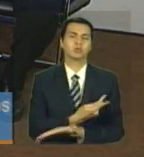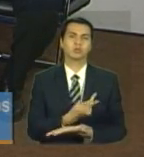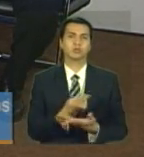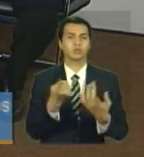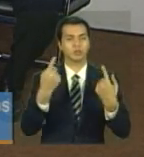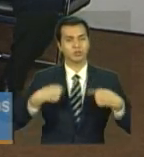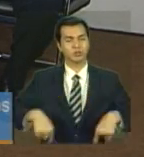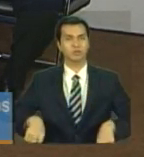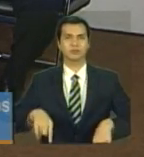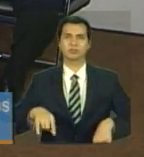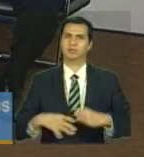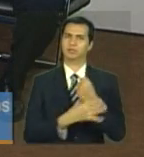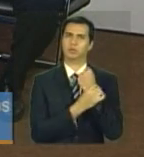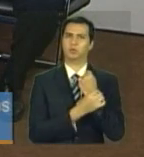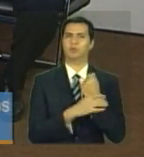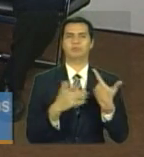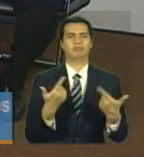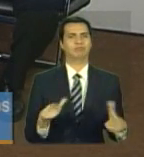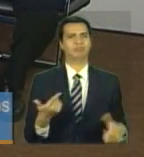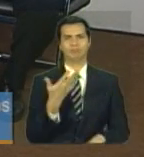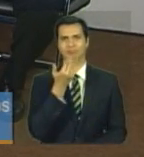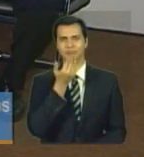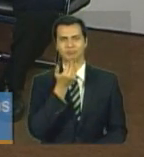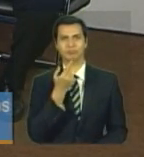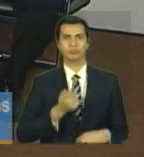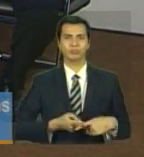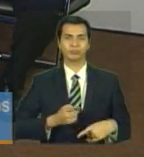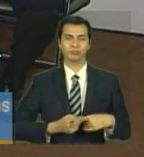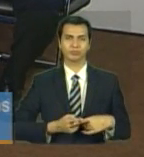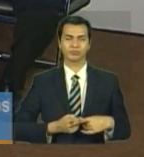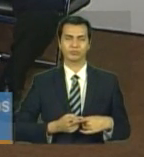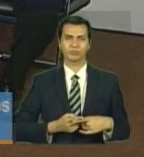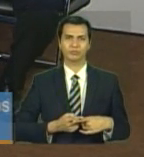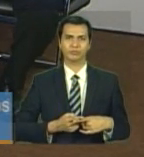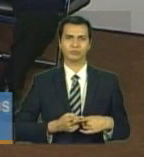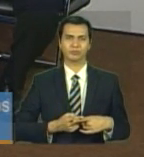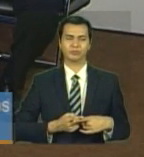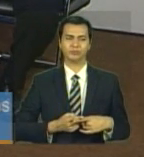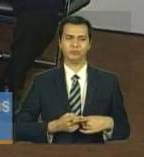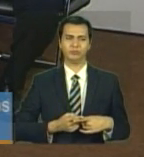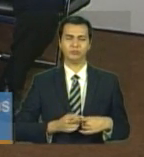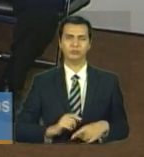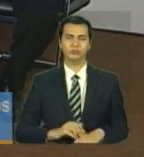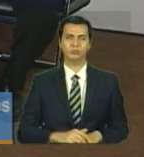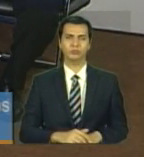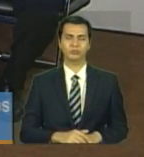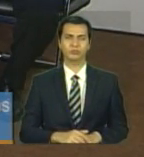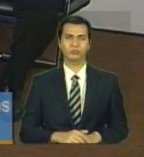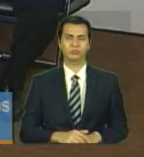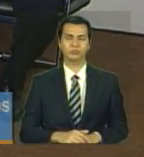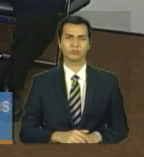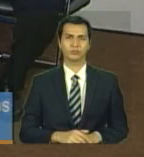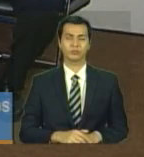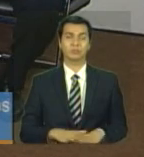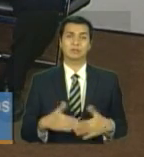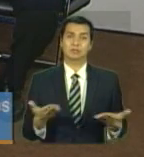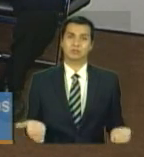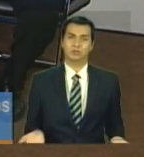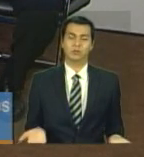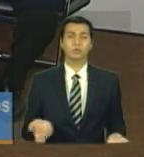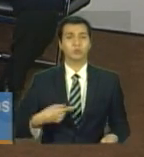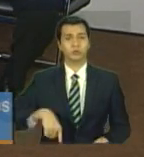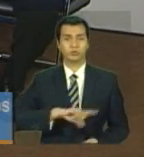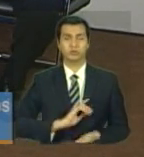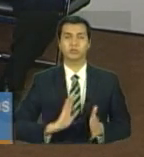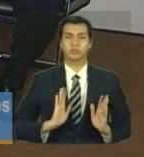em situação de segurança alimentar, né, no sentido mais forte da palavra. Então, nós temos feito